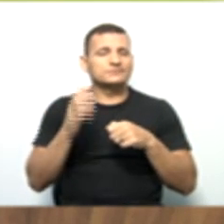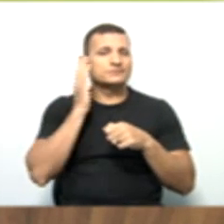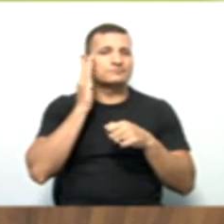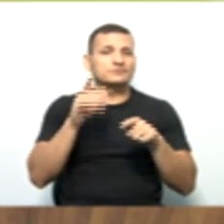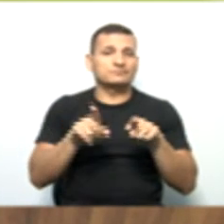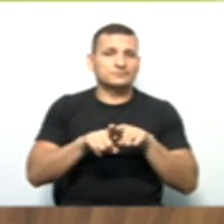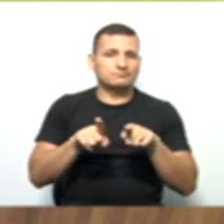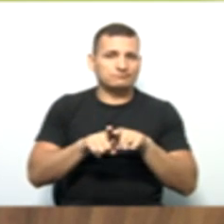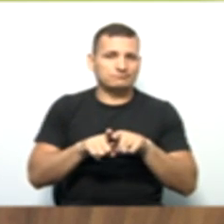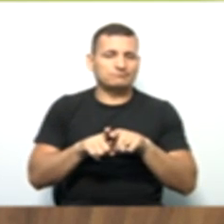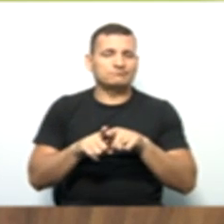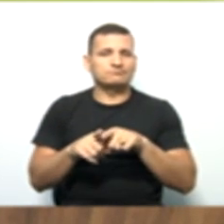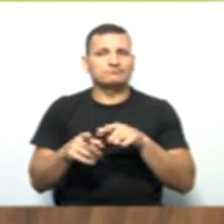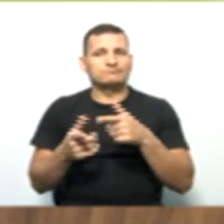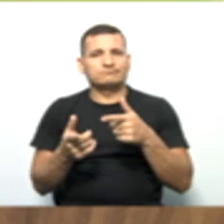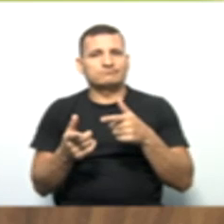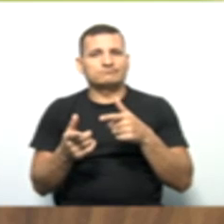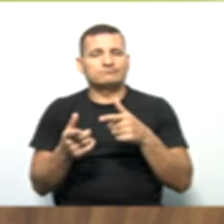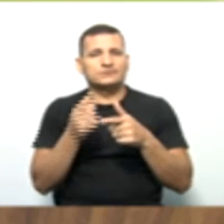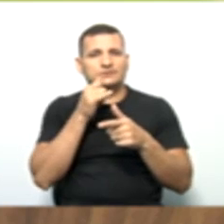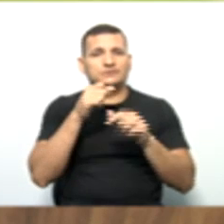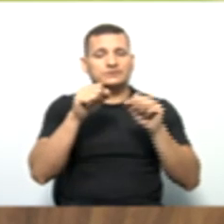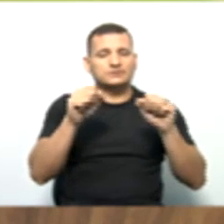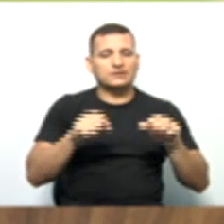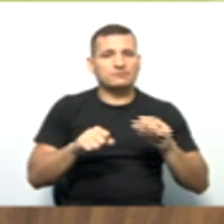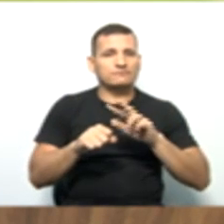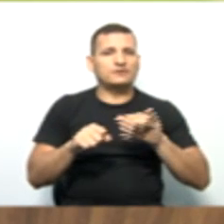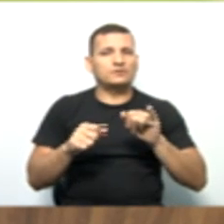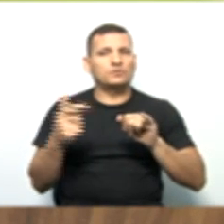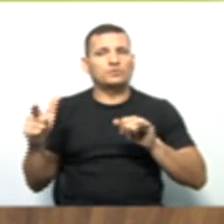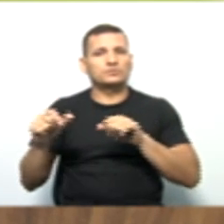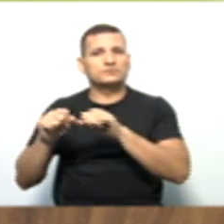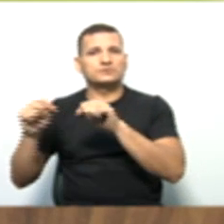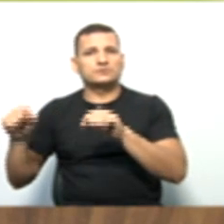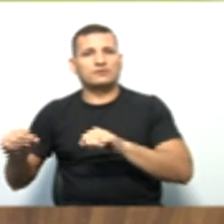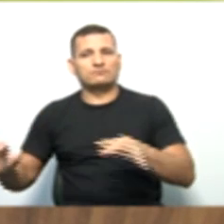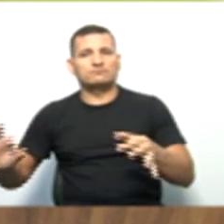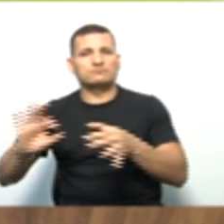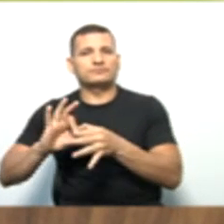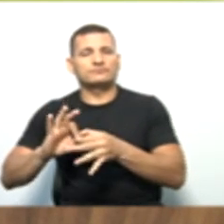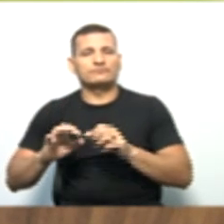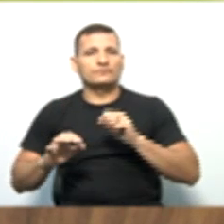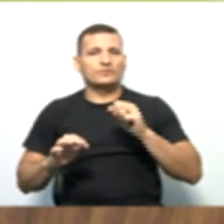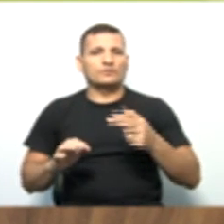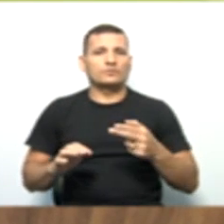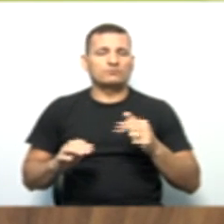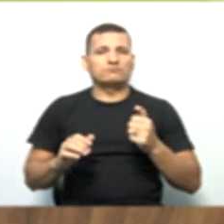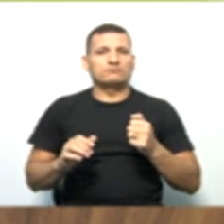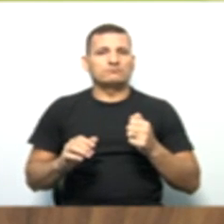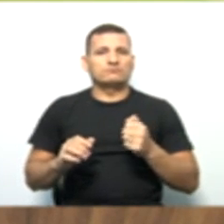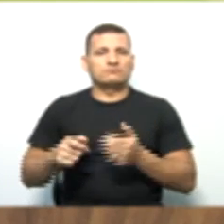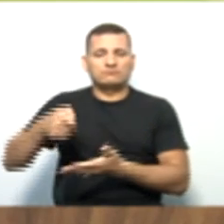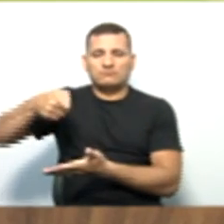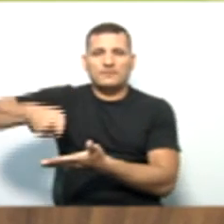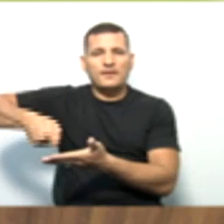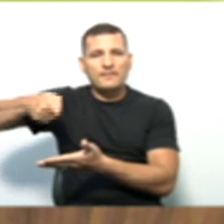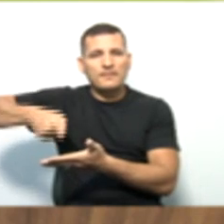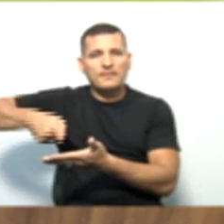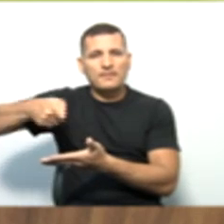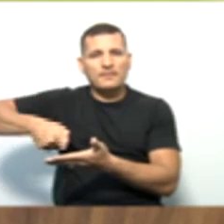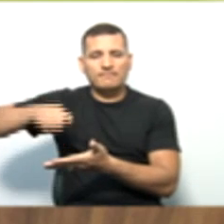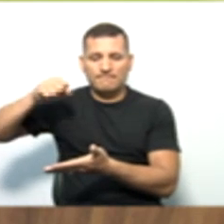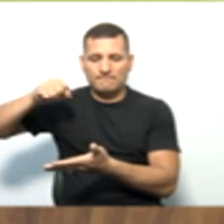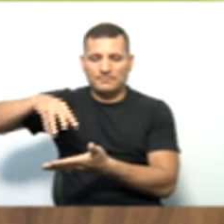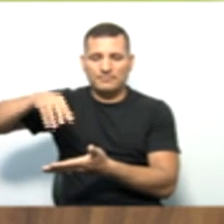um relatório. Ou então se esse meu sistema vai ter que se conectar com um dispositivo de leitor de código de barras.